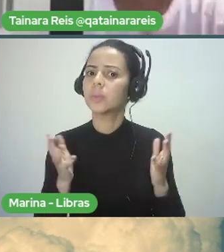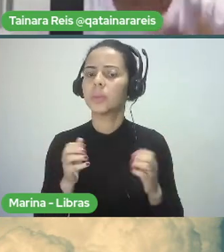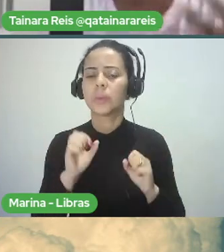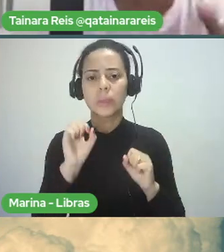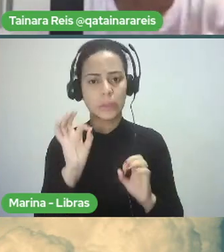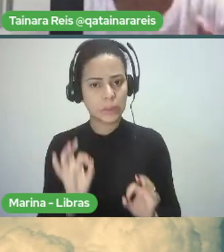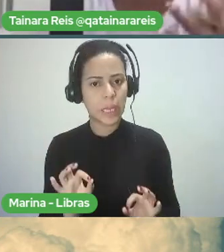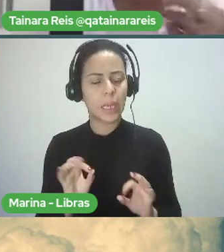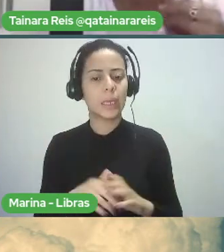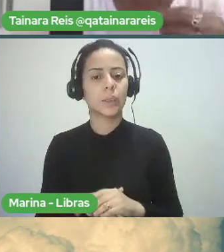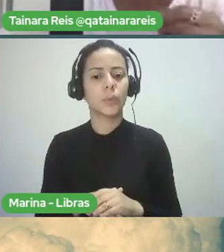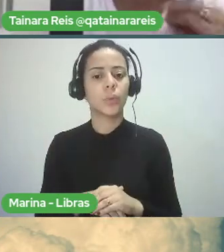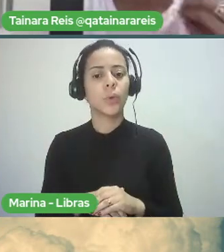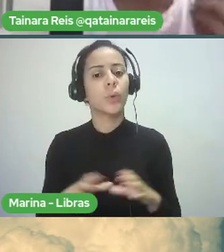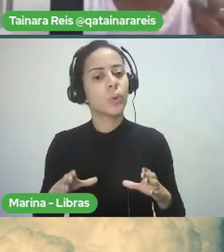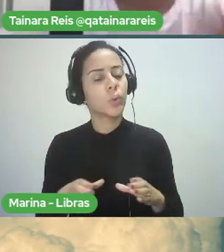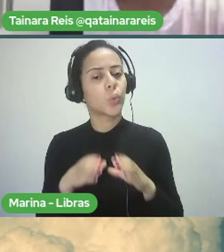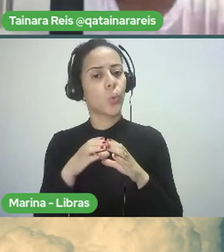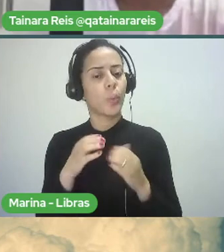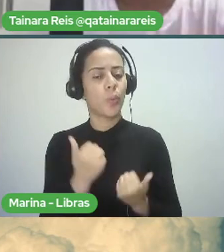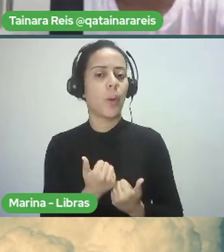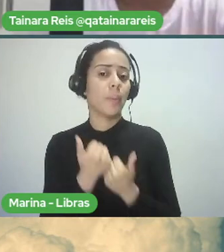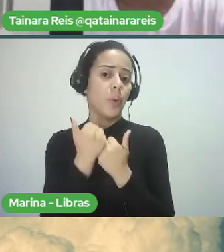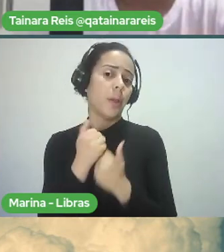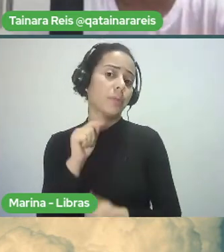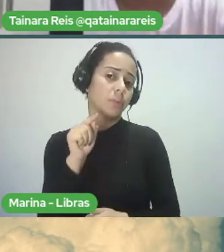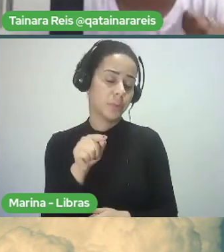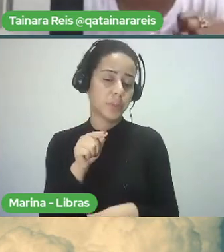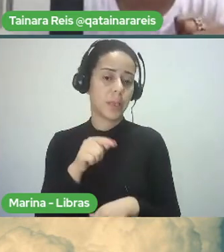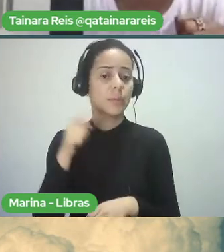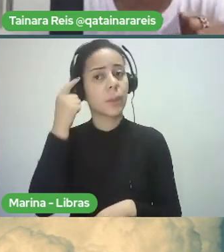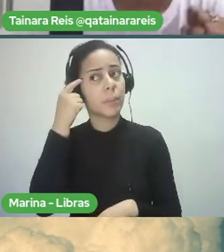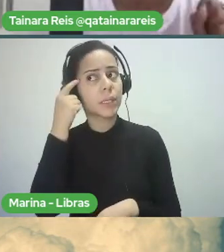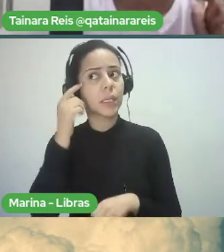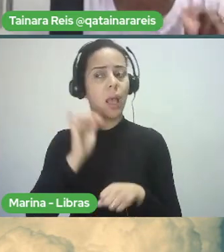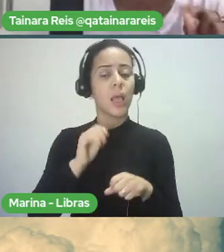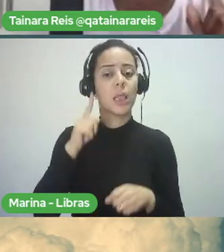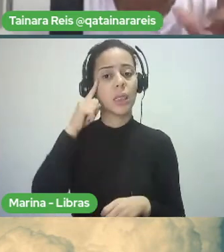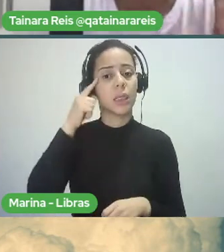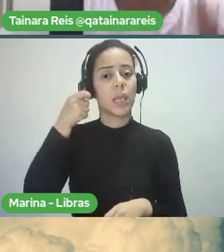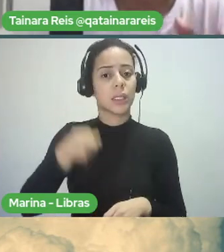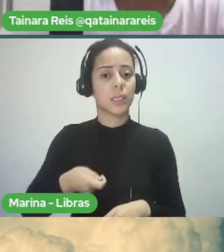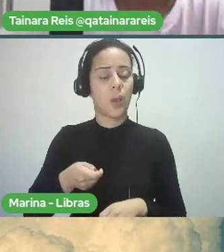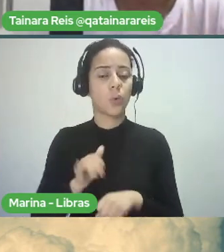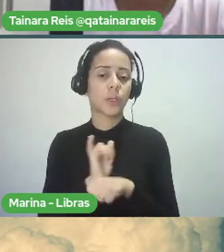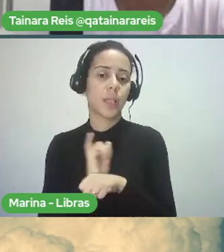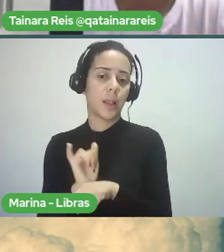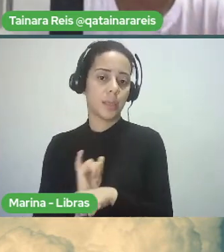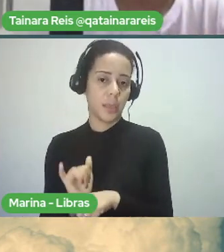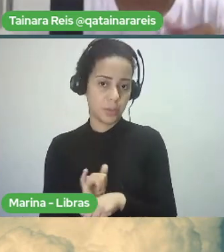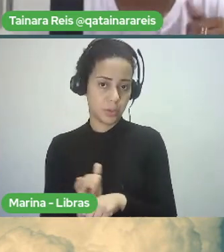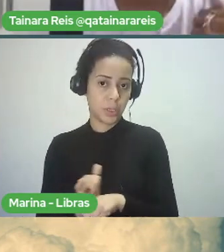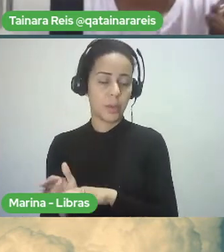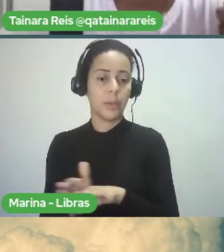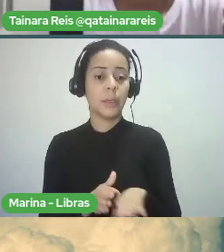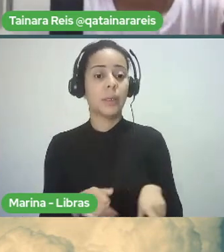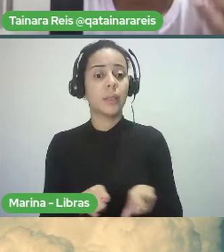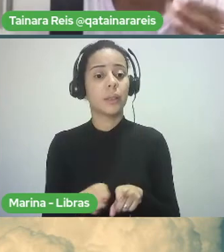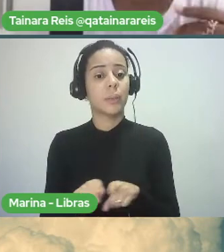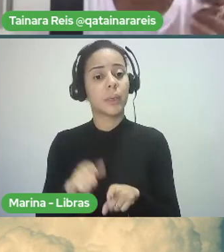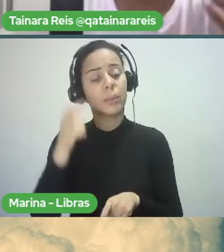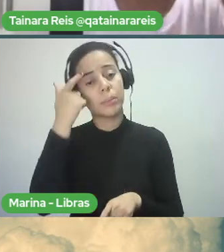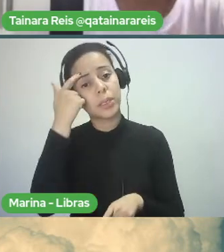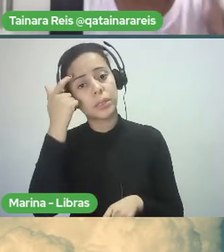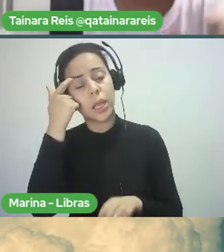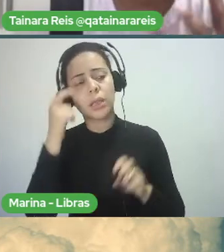poder te apoiar, né? Seja estratégico nessas suas decisões aí. Outro ponto é construir a mentalidade do time, então vai lá,